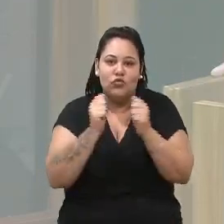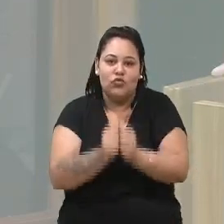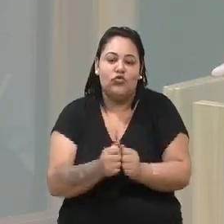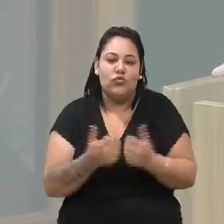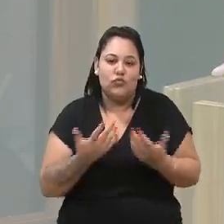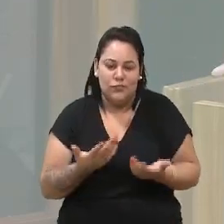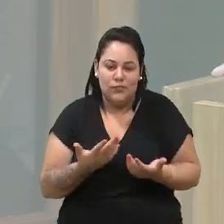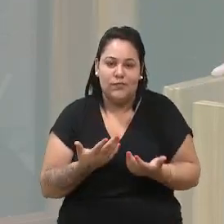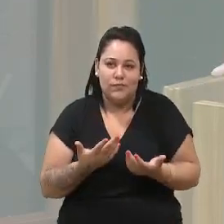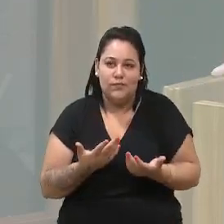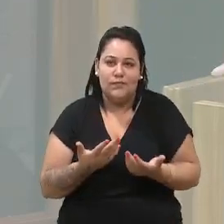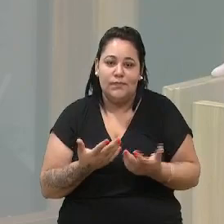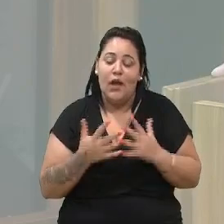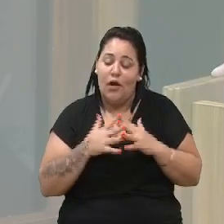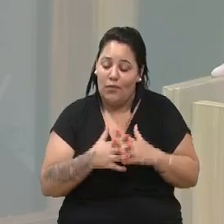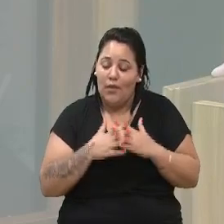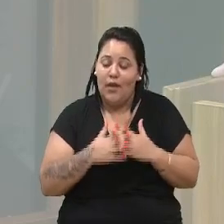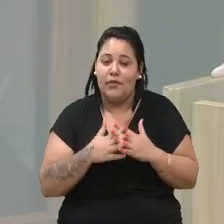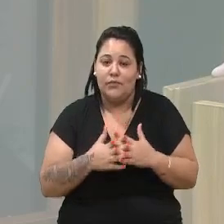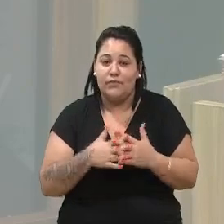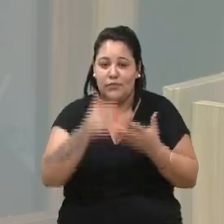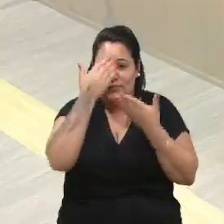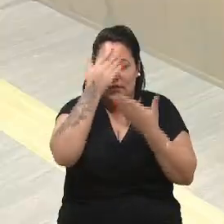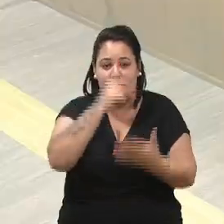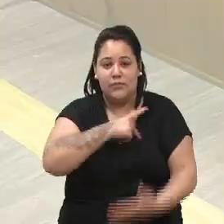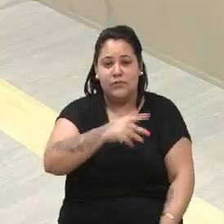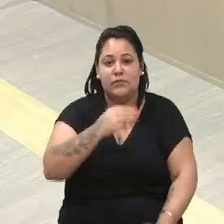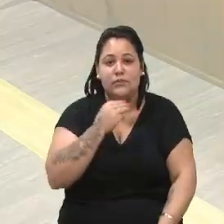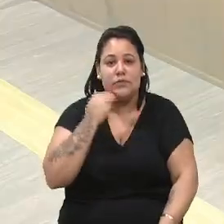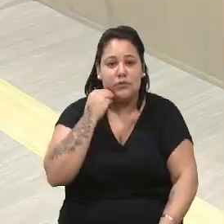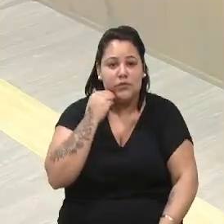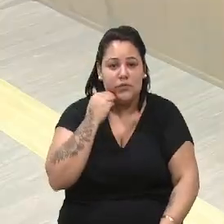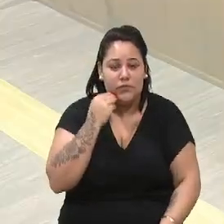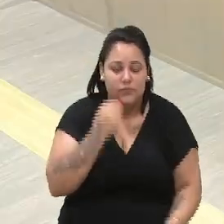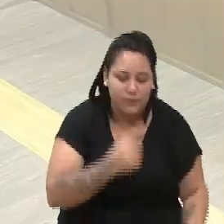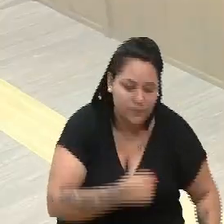mais complicado ainda. Obrigado, presidente Marisol. Próximo vereador.